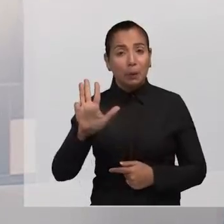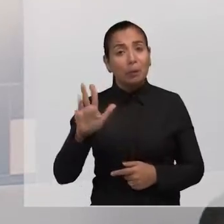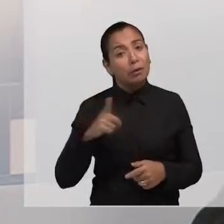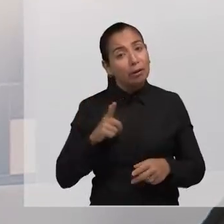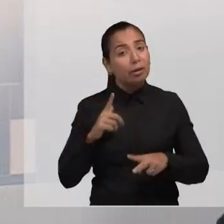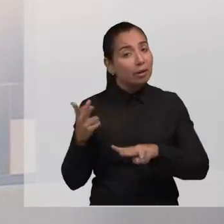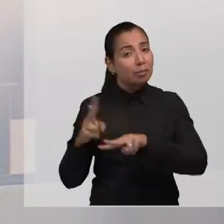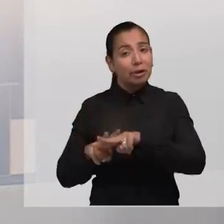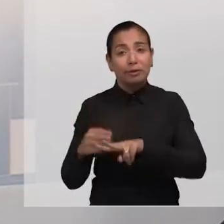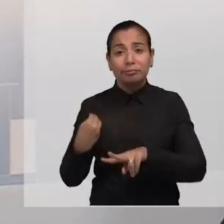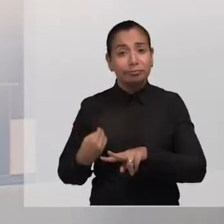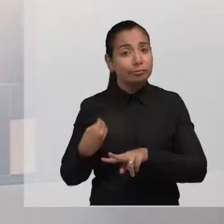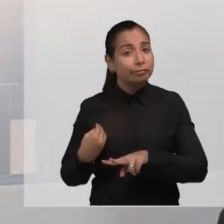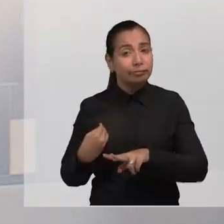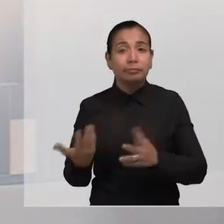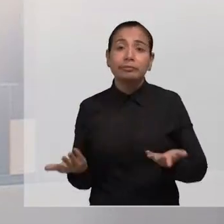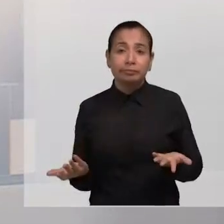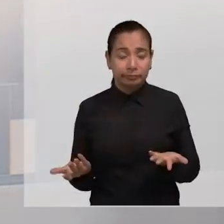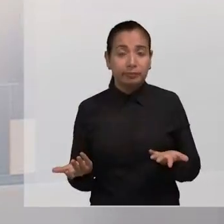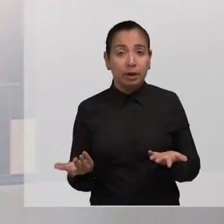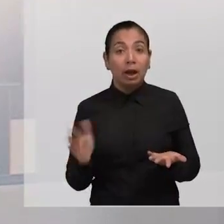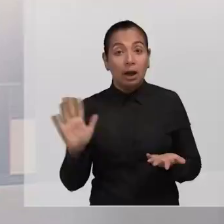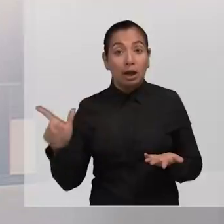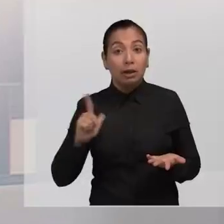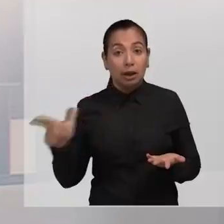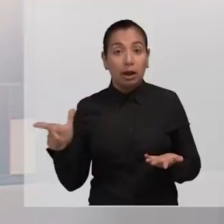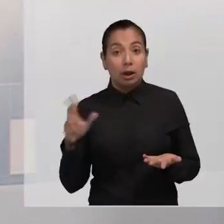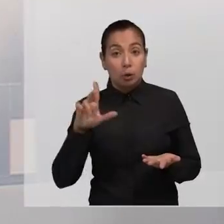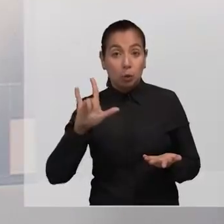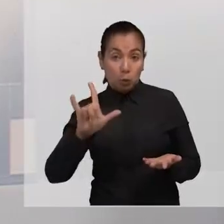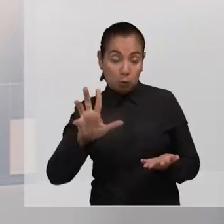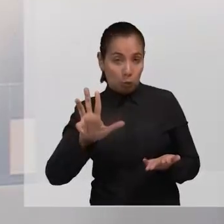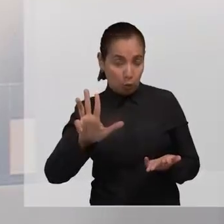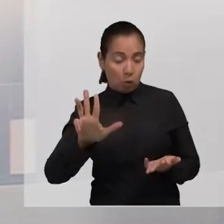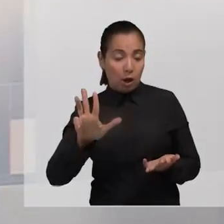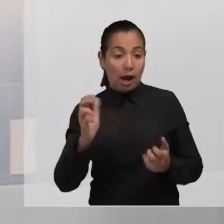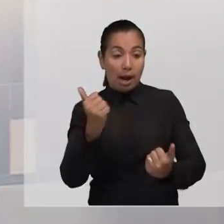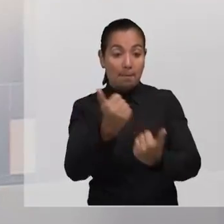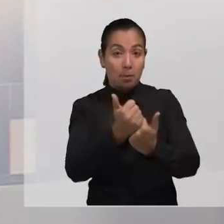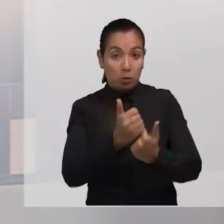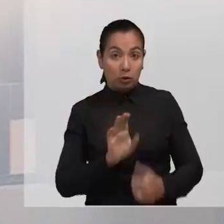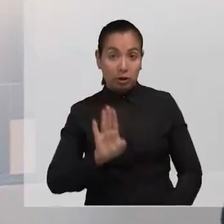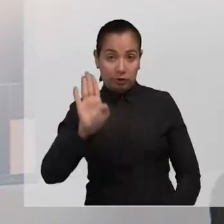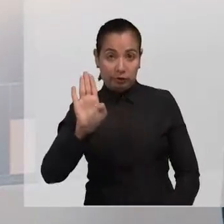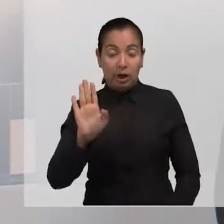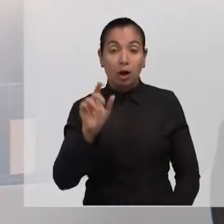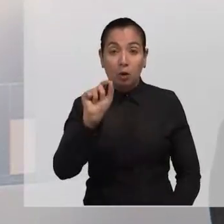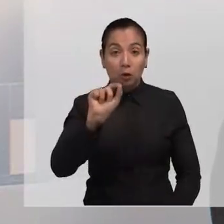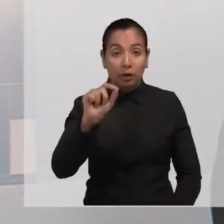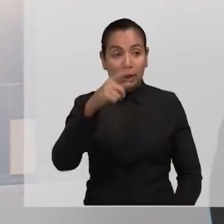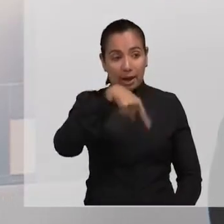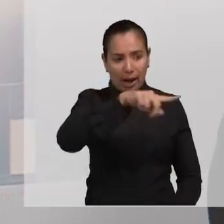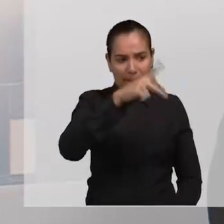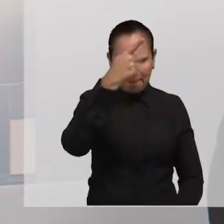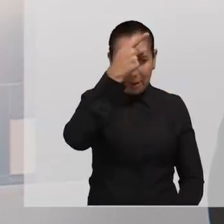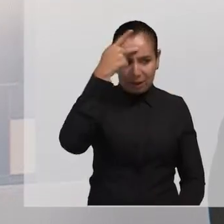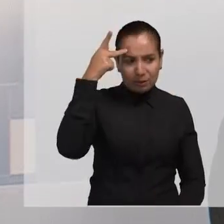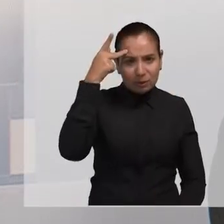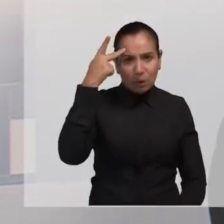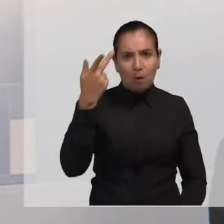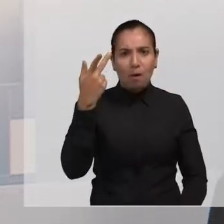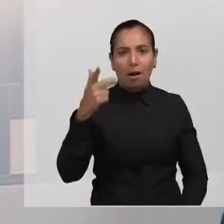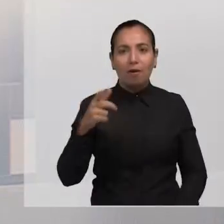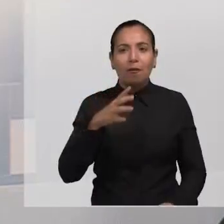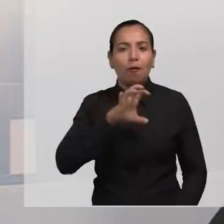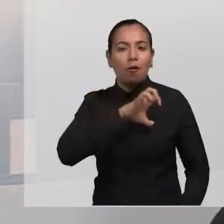E mesmo que o Lula apoie um candidato, isso não quer dizer que o eleitor tradicional do Lula vá o segui-lo.